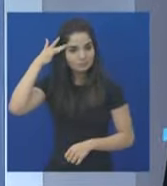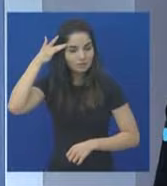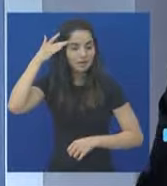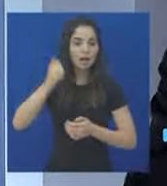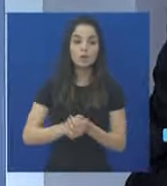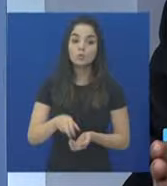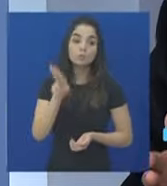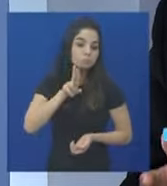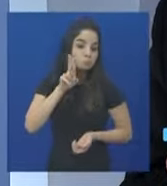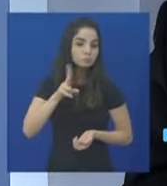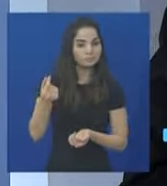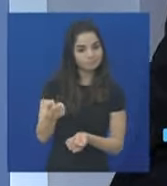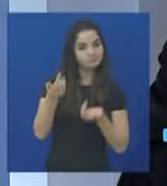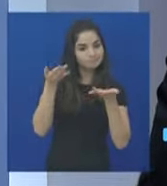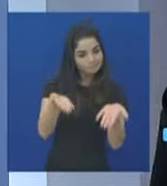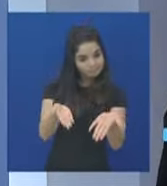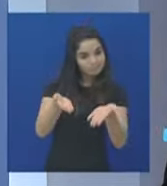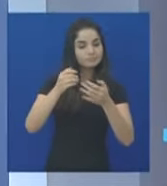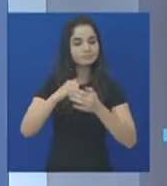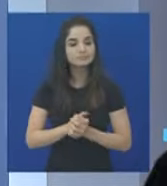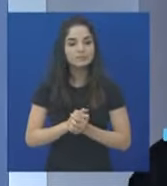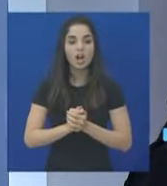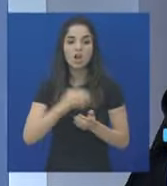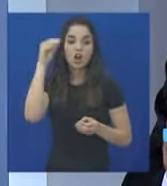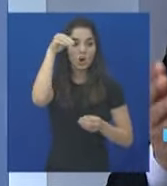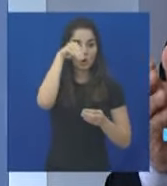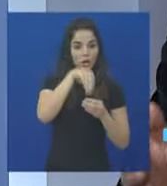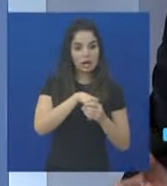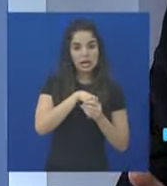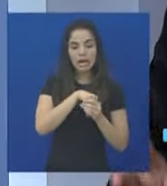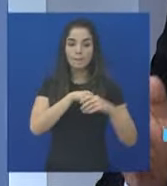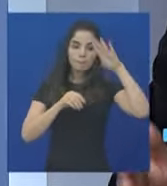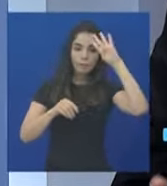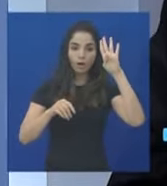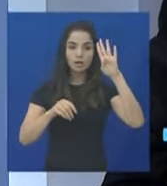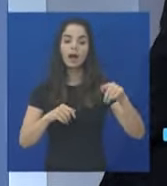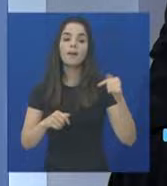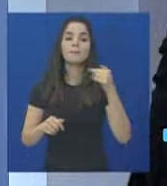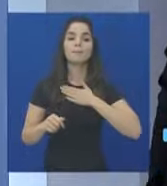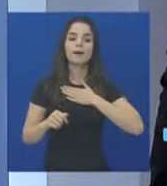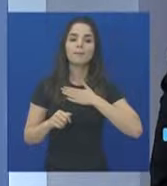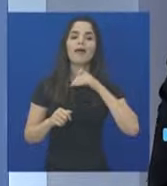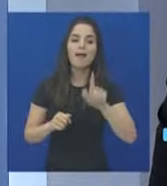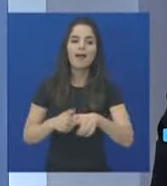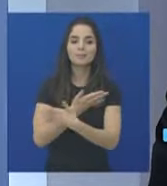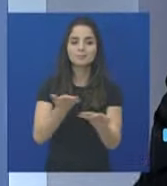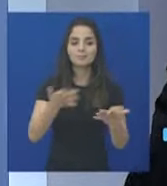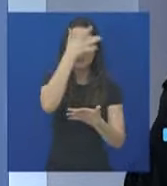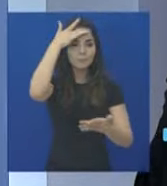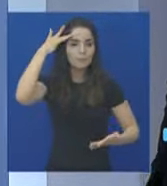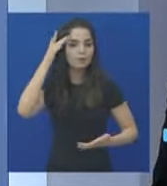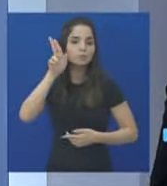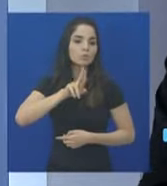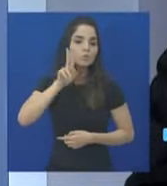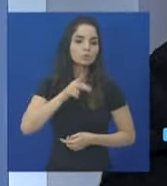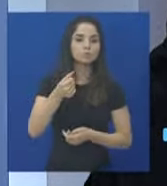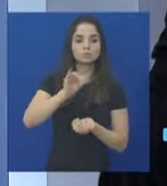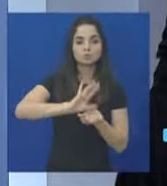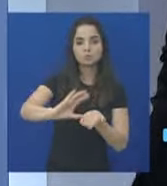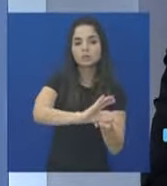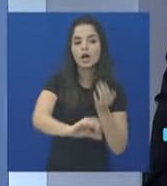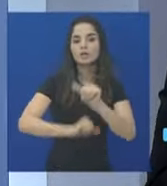gastamos o dinheiro. O dinheiro não foi colocado em prioridade. Prioridade, para mim, foi a gente. Foi usar o dinheiro para